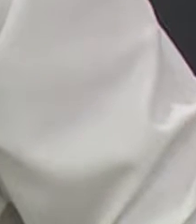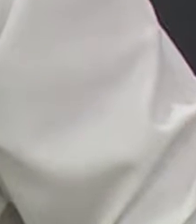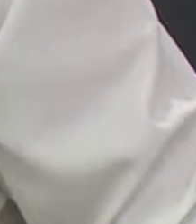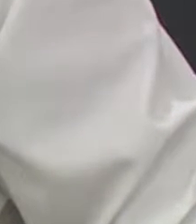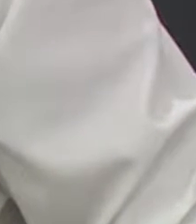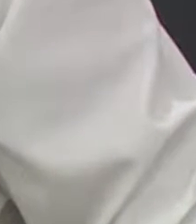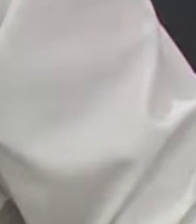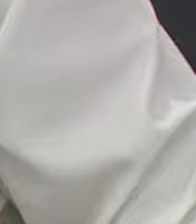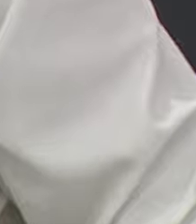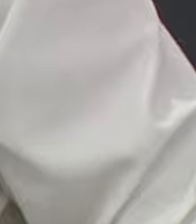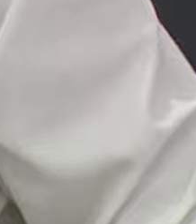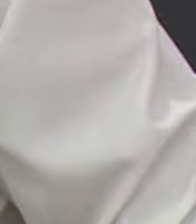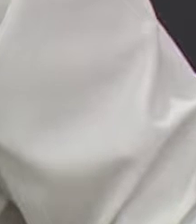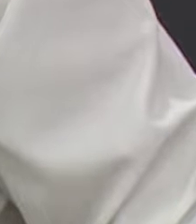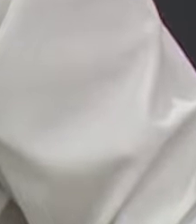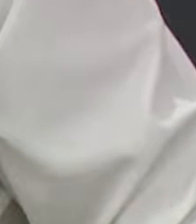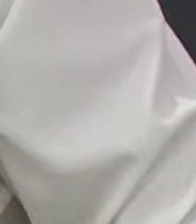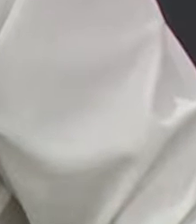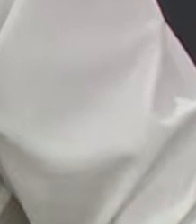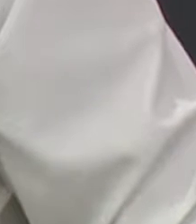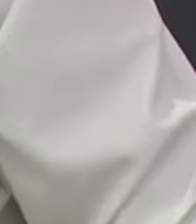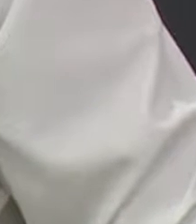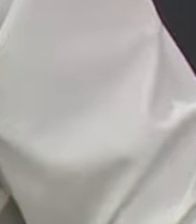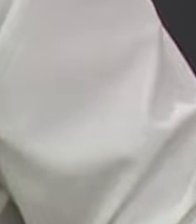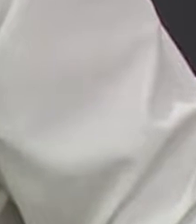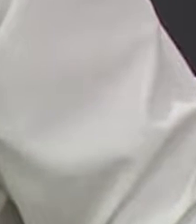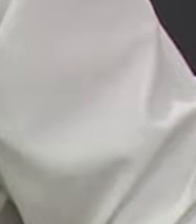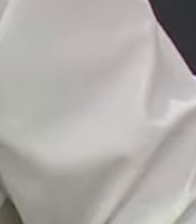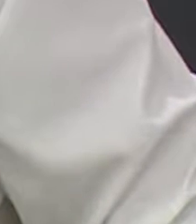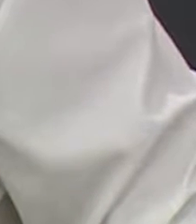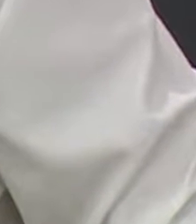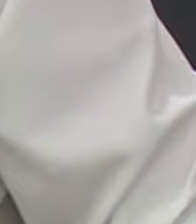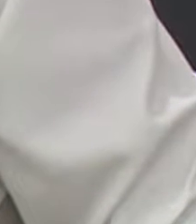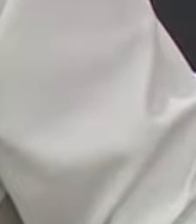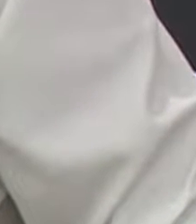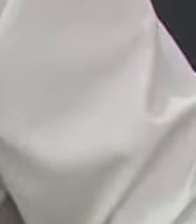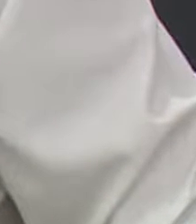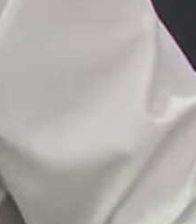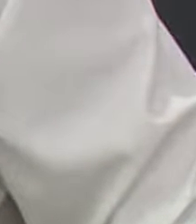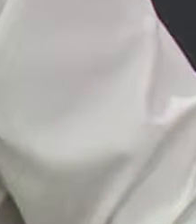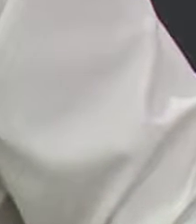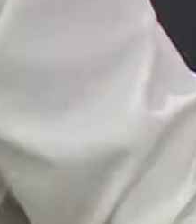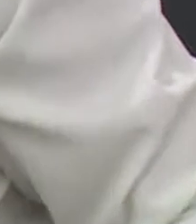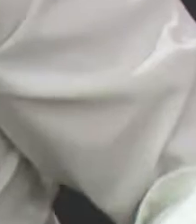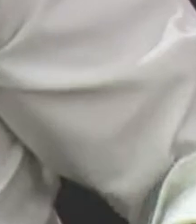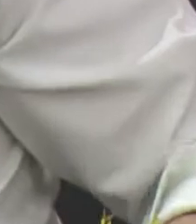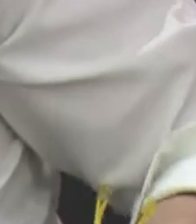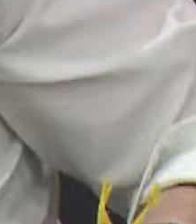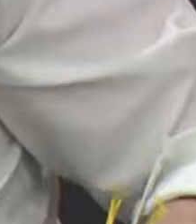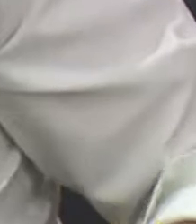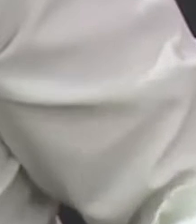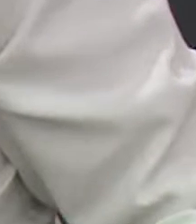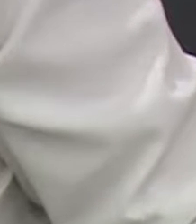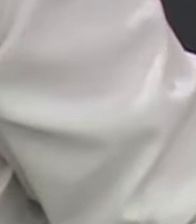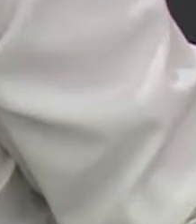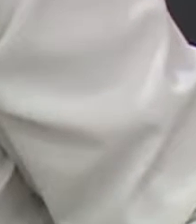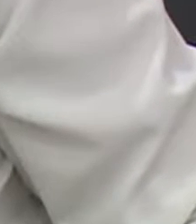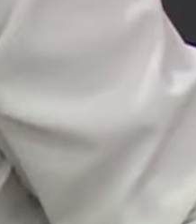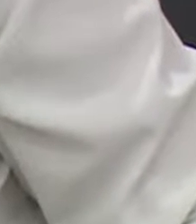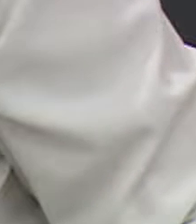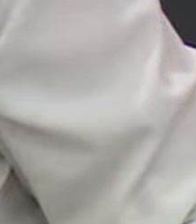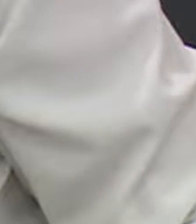alteração ainda no artigo 6º, parágrafo único, que diz: além do disposto no caput, a opção implica na manutenção automática dos